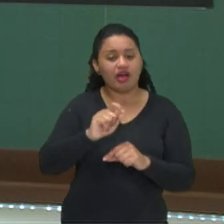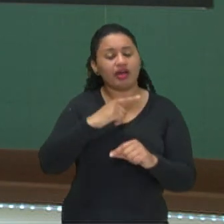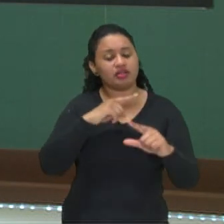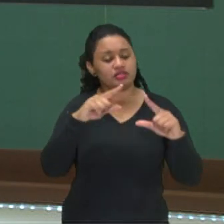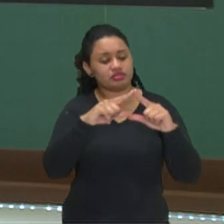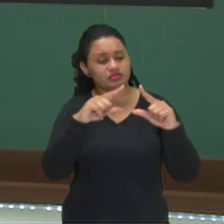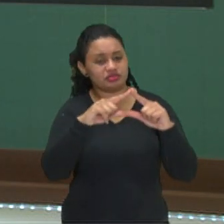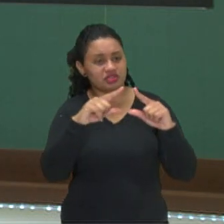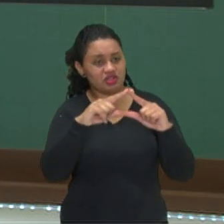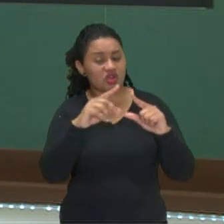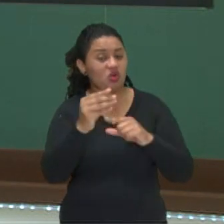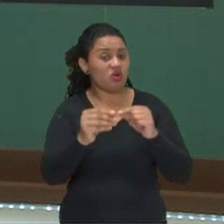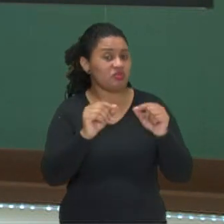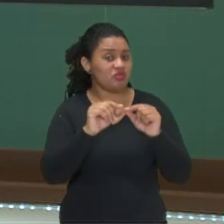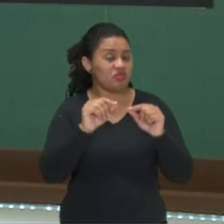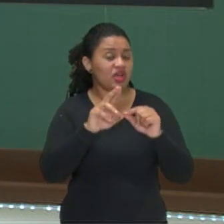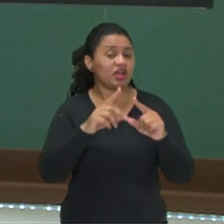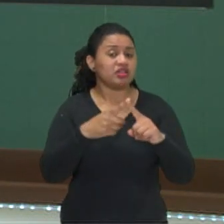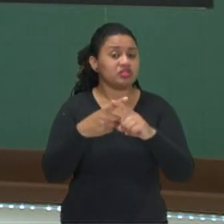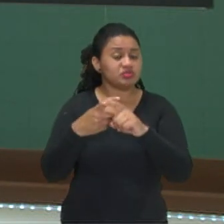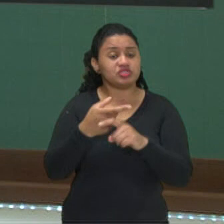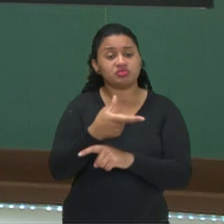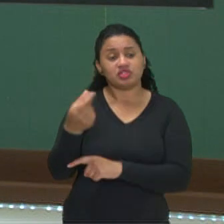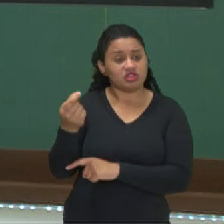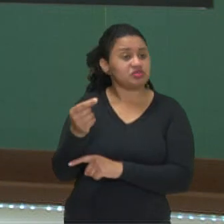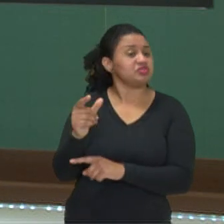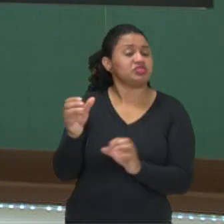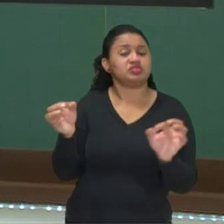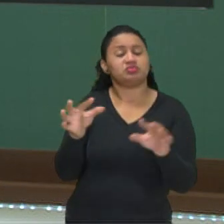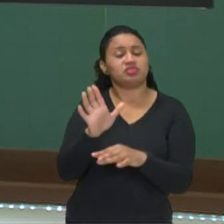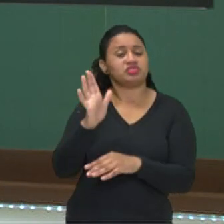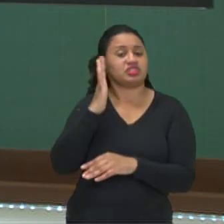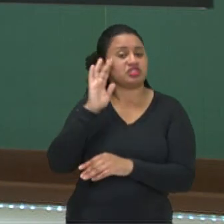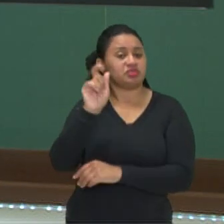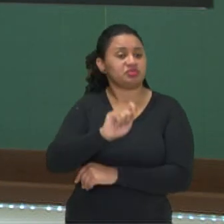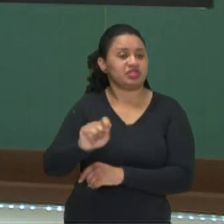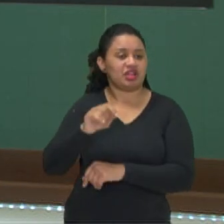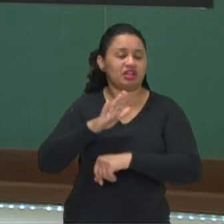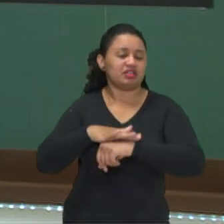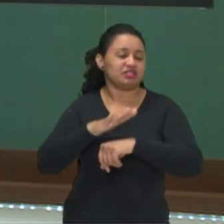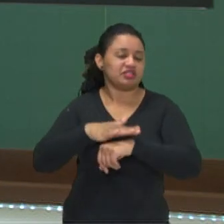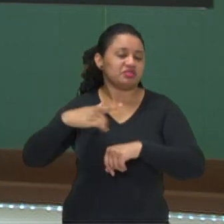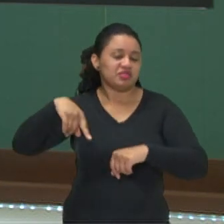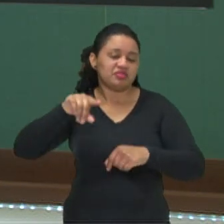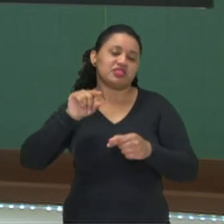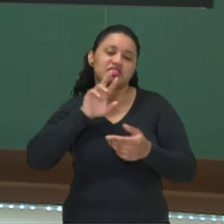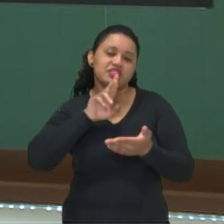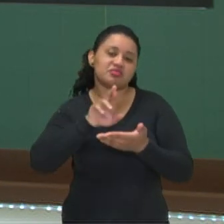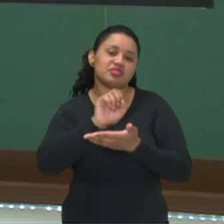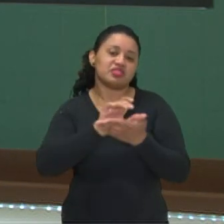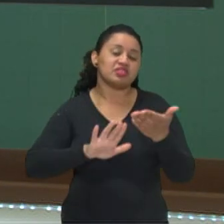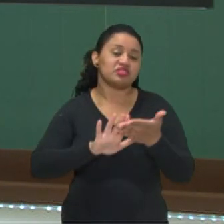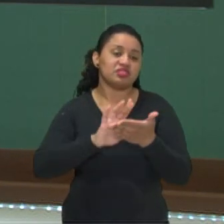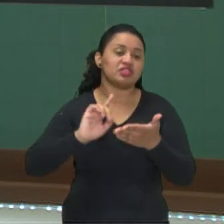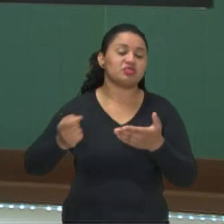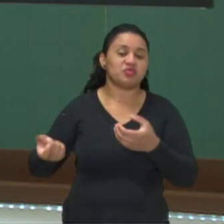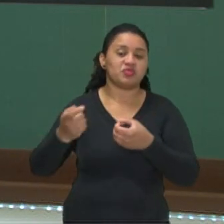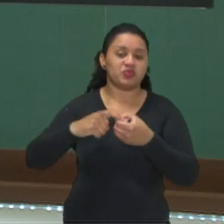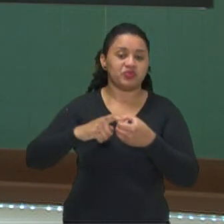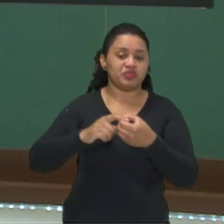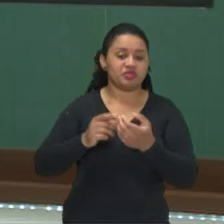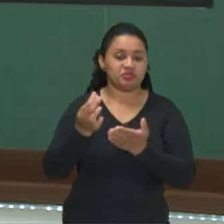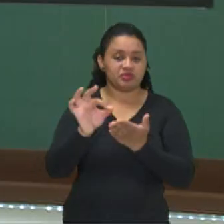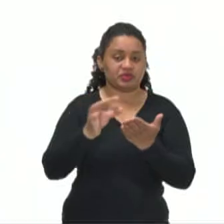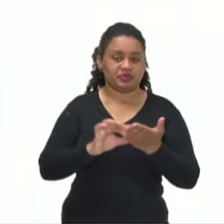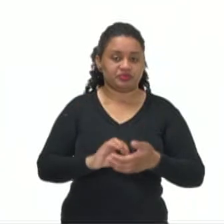triângulo equilátero, multiplicar por 20 e a gente vai ter a área. Eu vou dar um tempinho para vocês resolverem isso e já voltamos